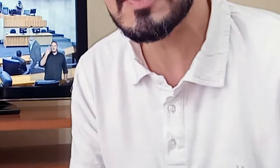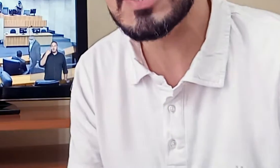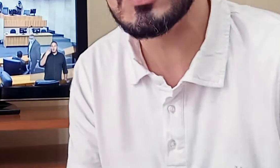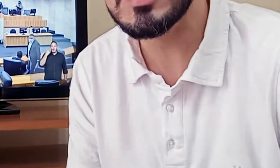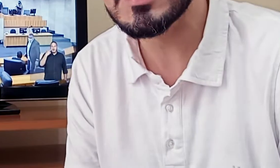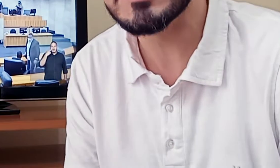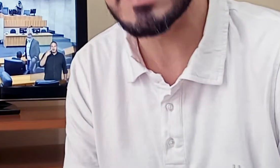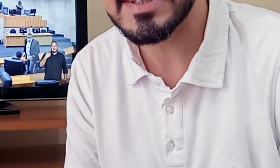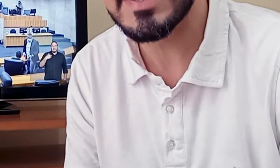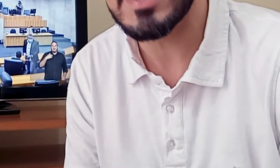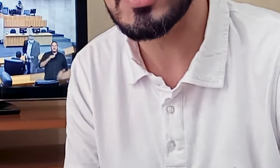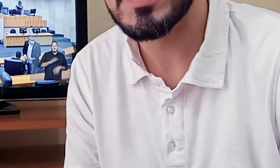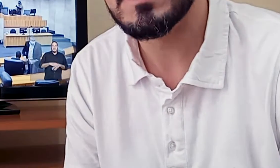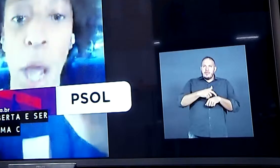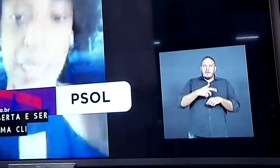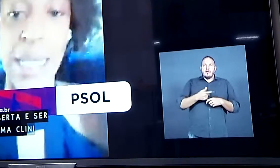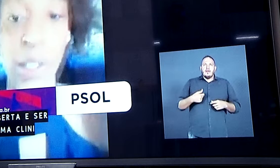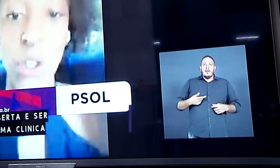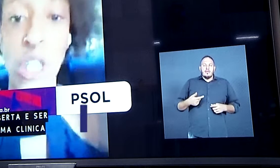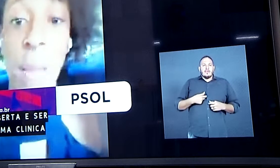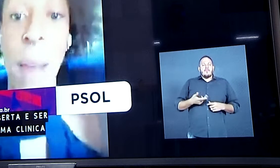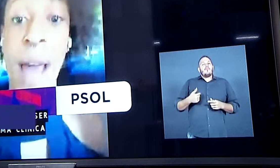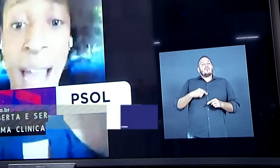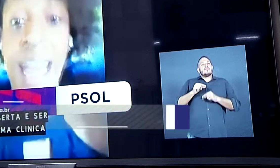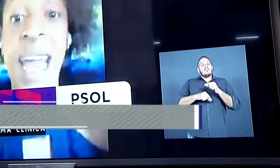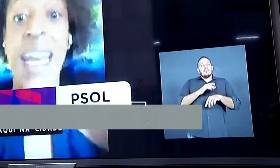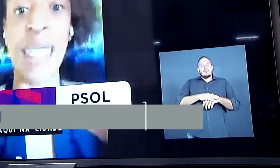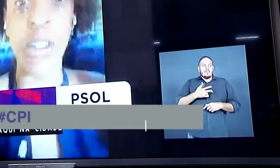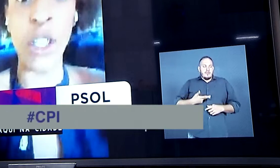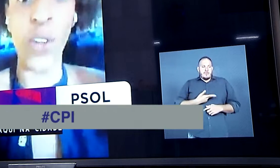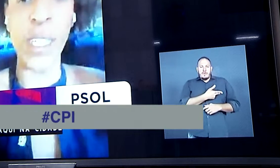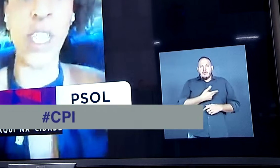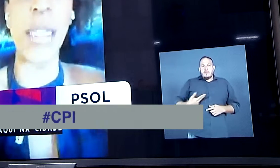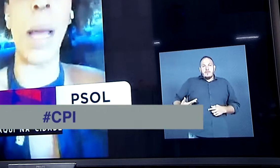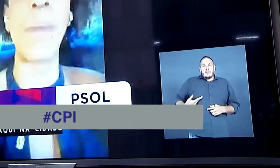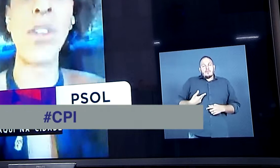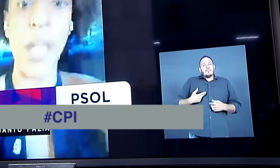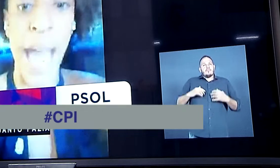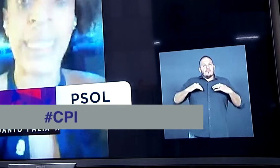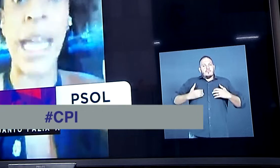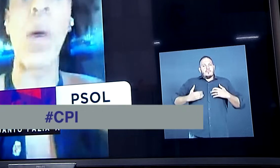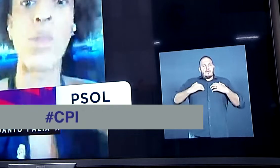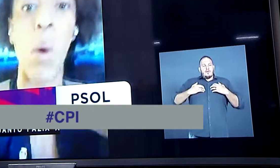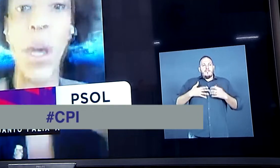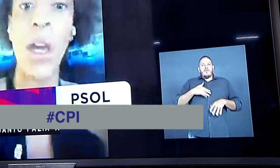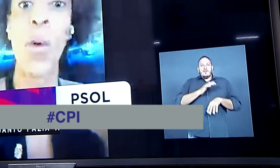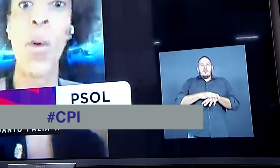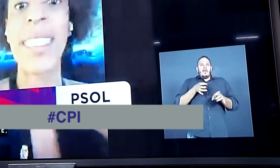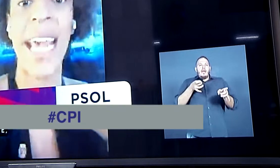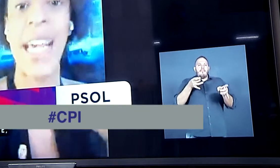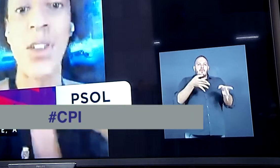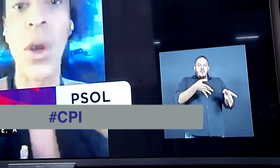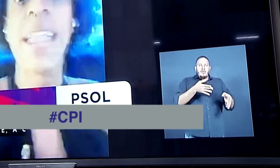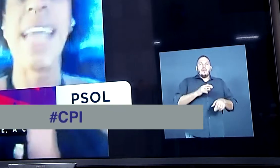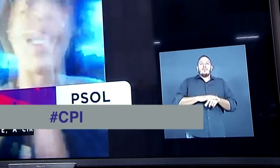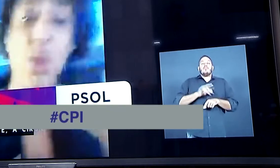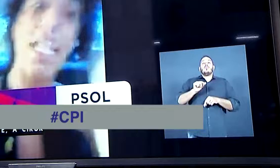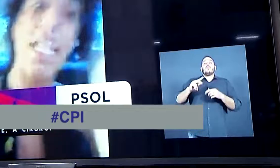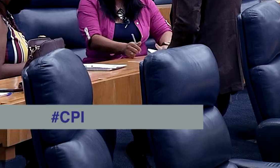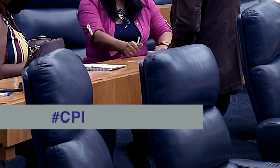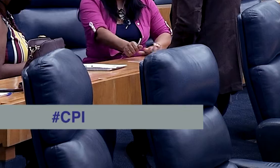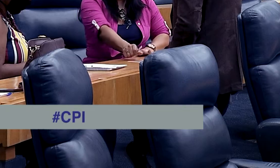e travestis na cidade. A proposta foi apresentada pela vereadora Érica Hilton, do PSOL.